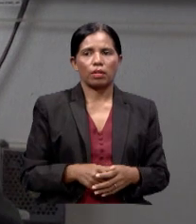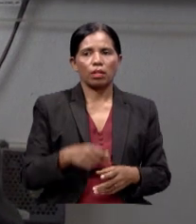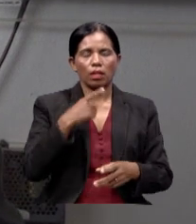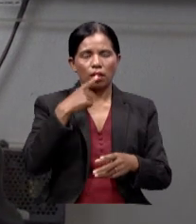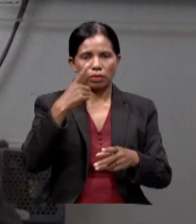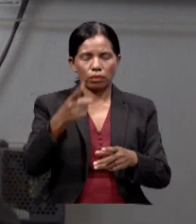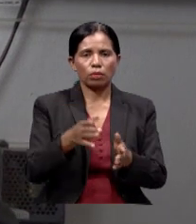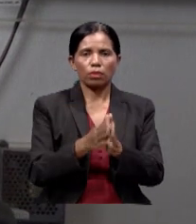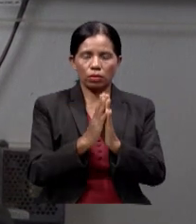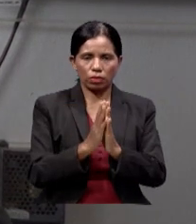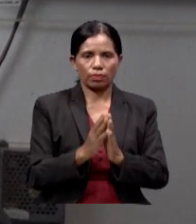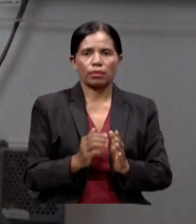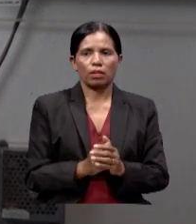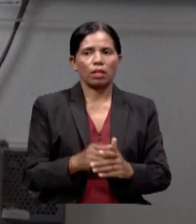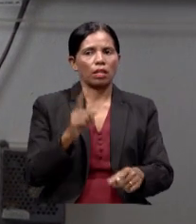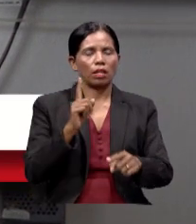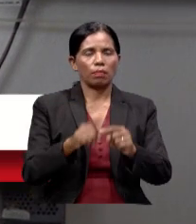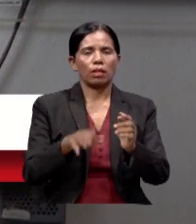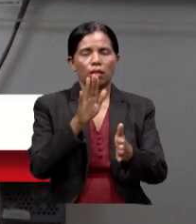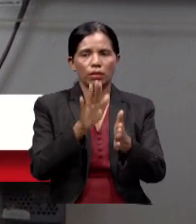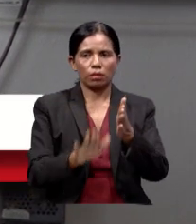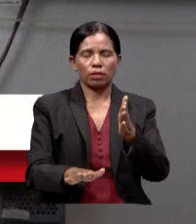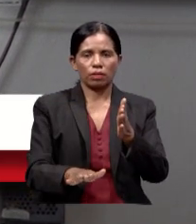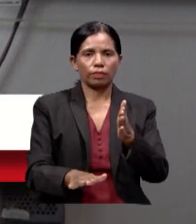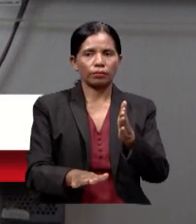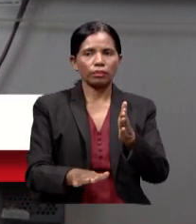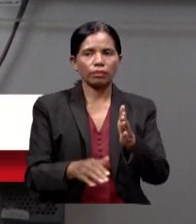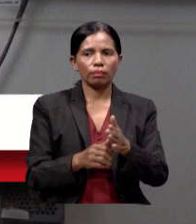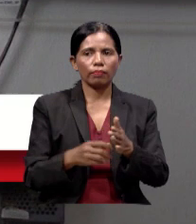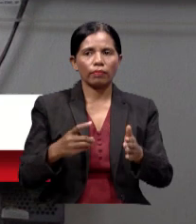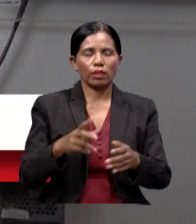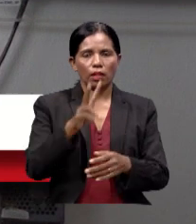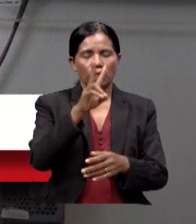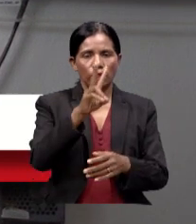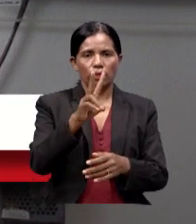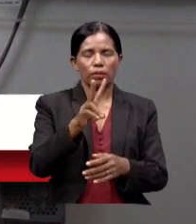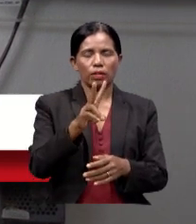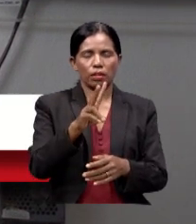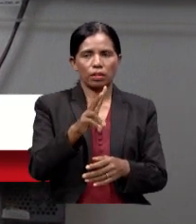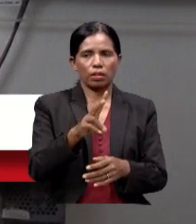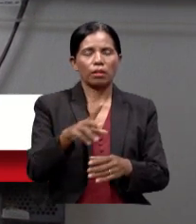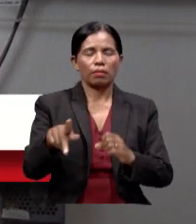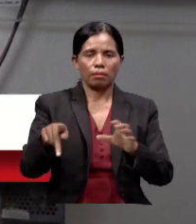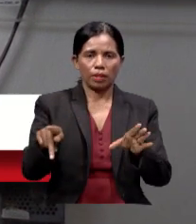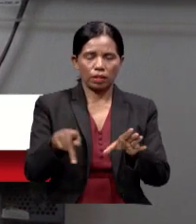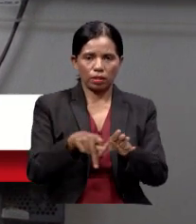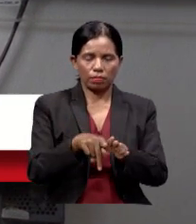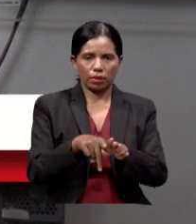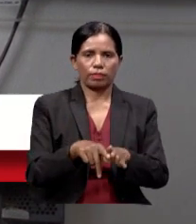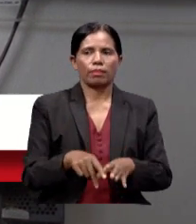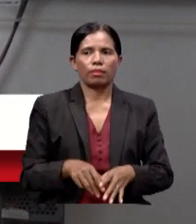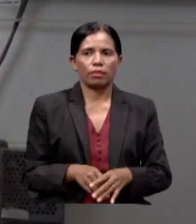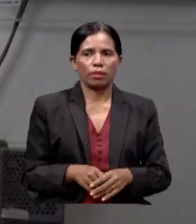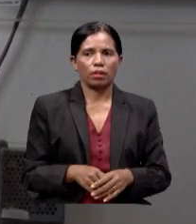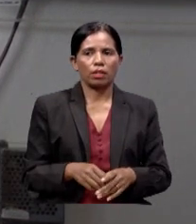né? La bele menos ou se maioria de dois terços presença, né?